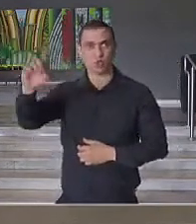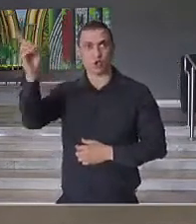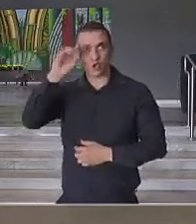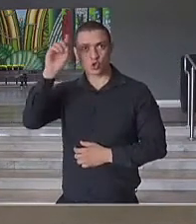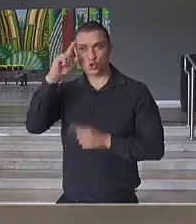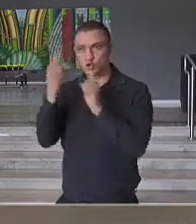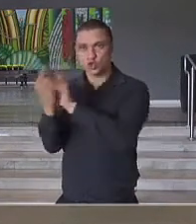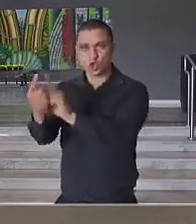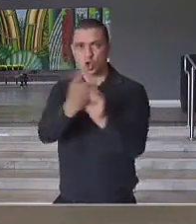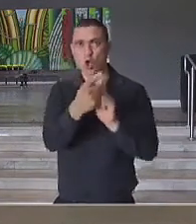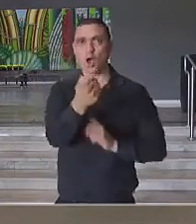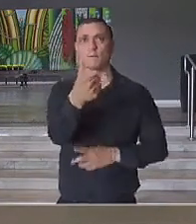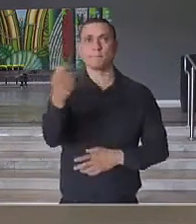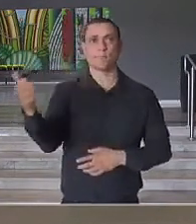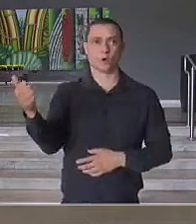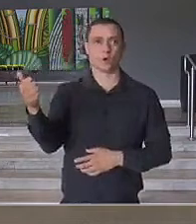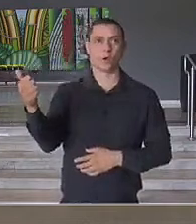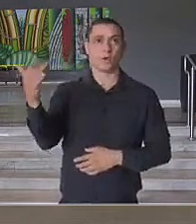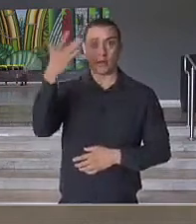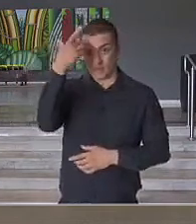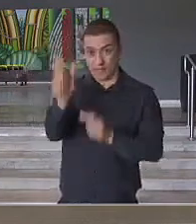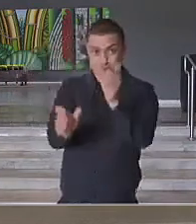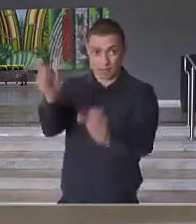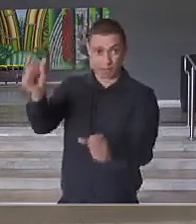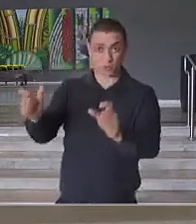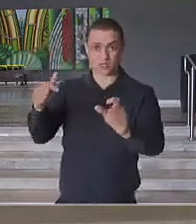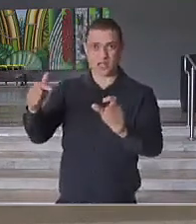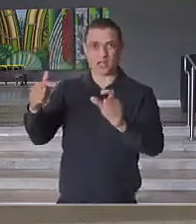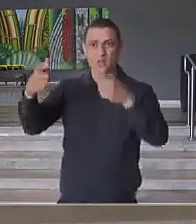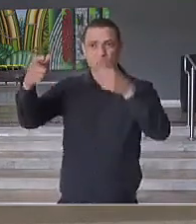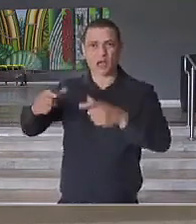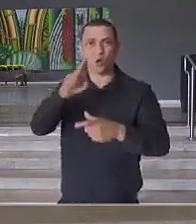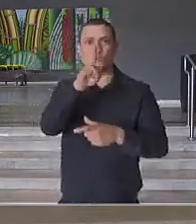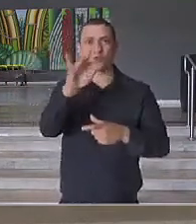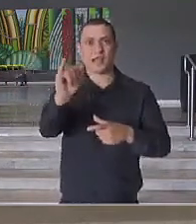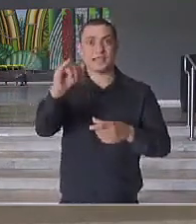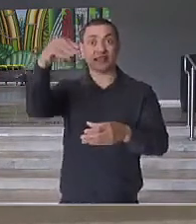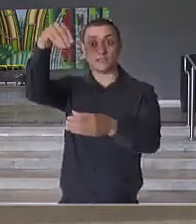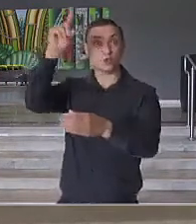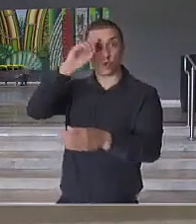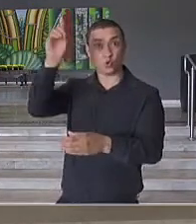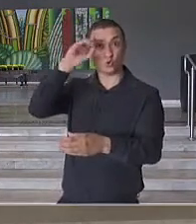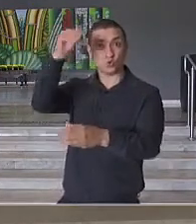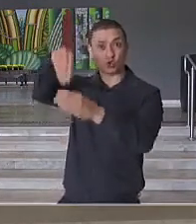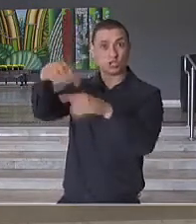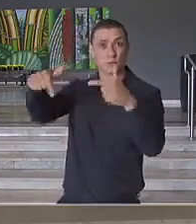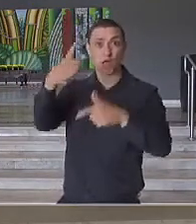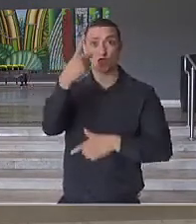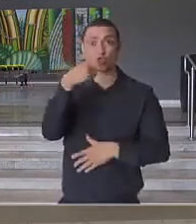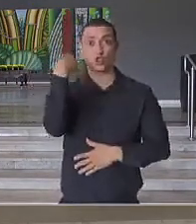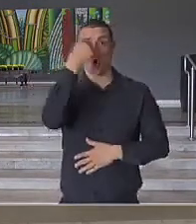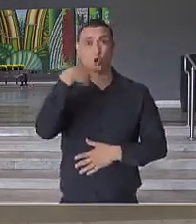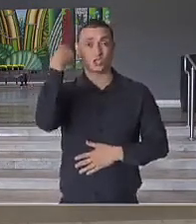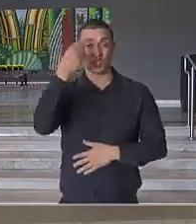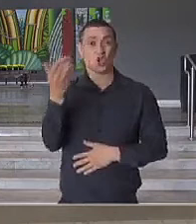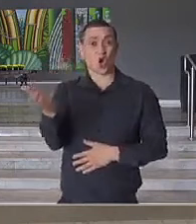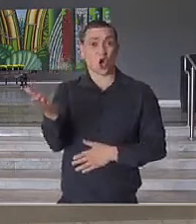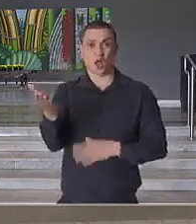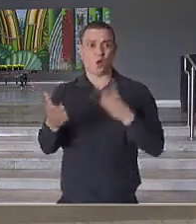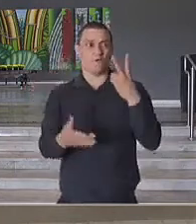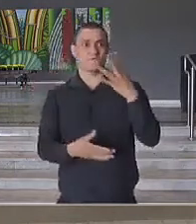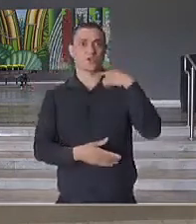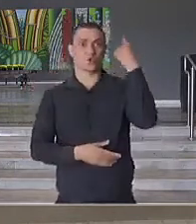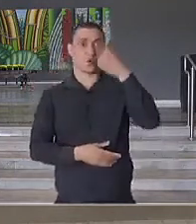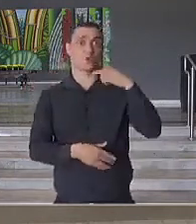pronto-socorro, quem está na linha de frente numa unidade de terapia intensiva, 12 horas ali exposto, 24